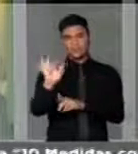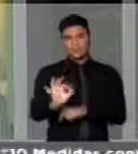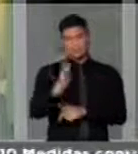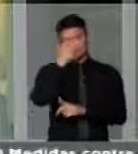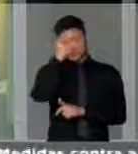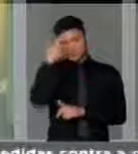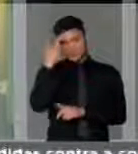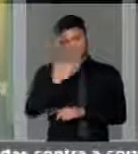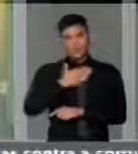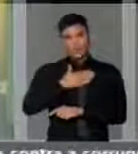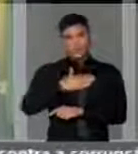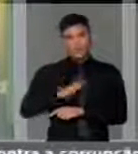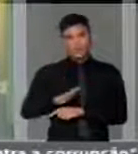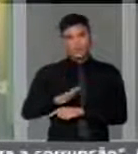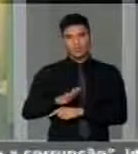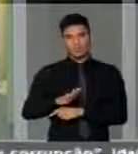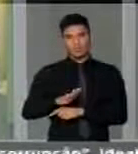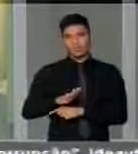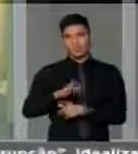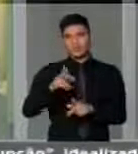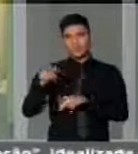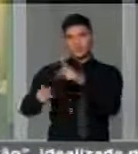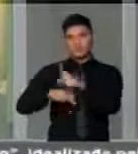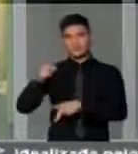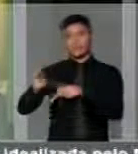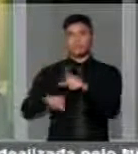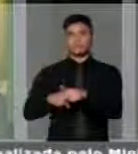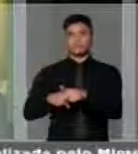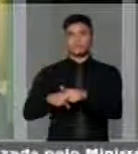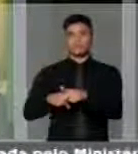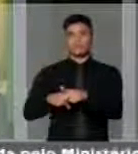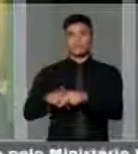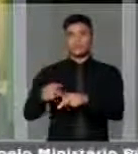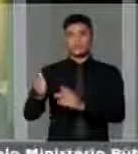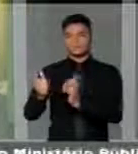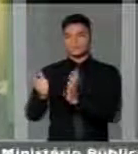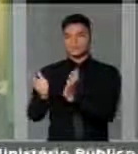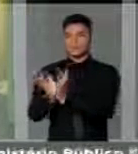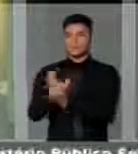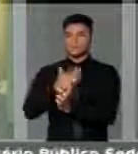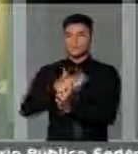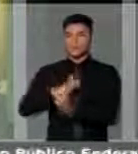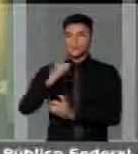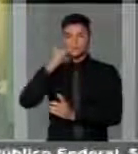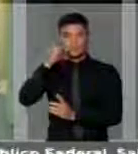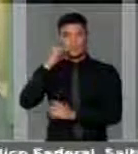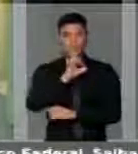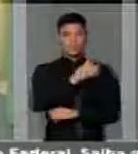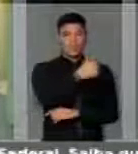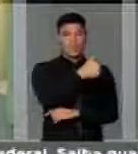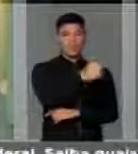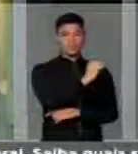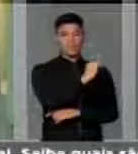irregular, 88% da população acredita que esse governo é. Apenas 10% acham bom e ótimo.